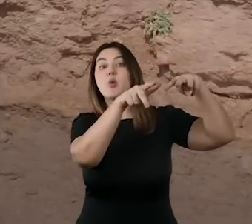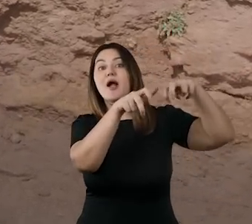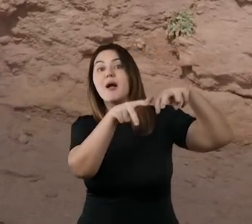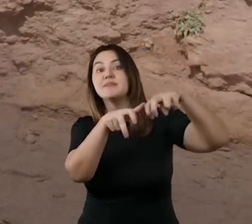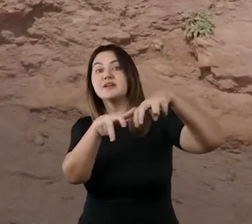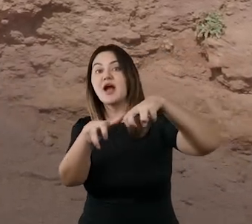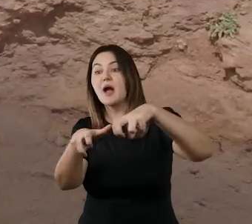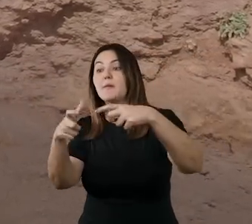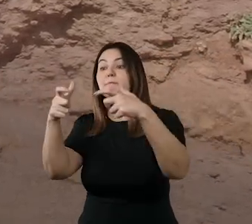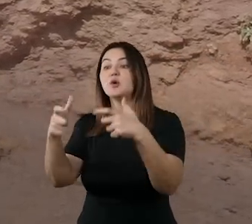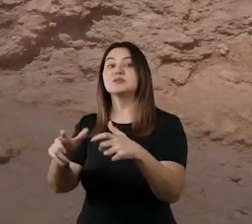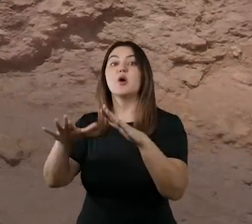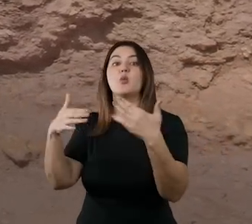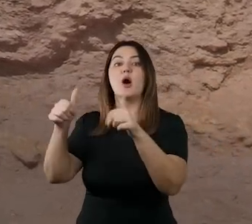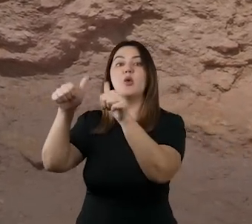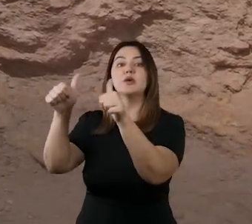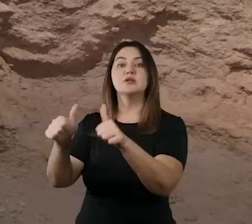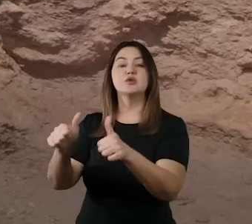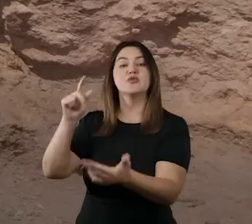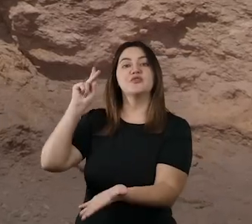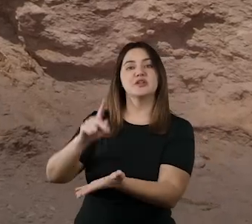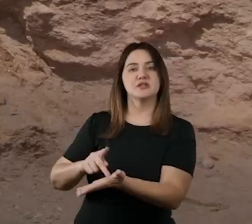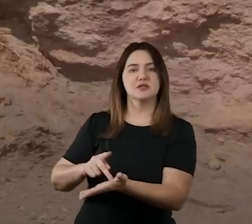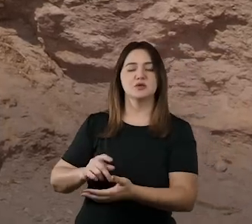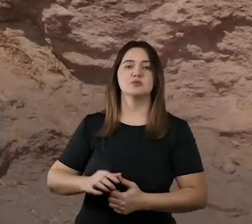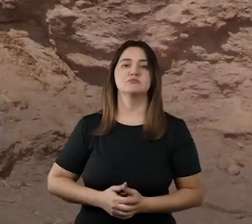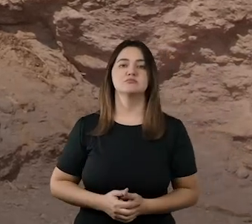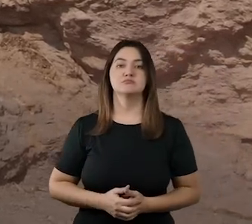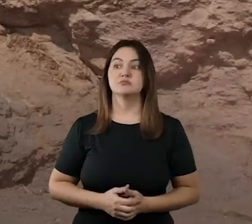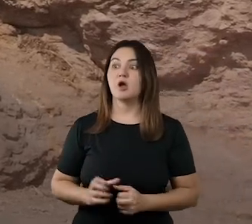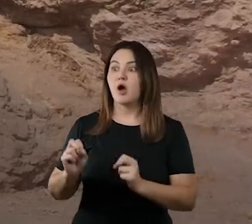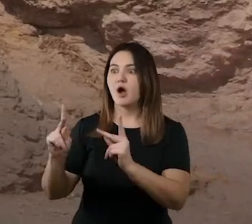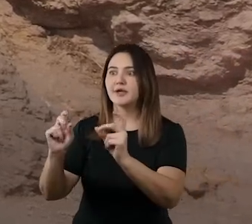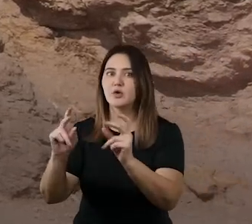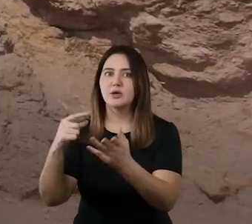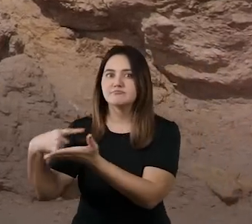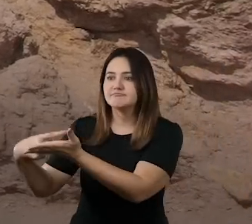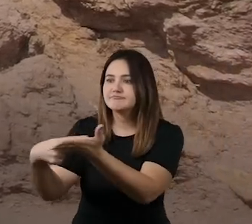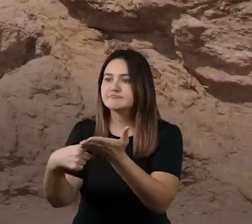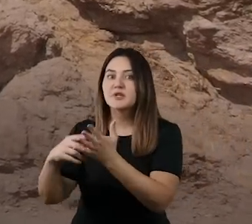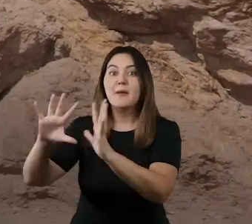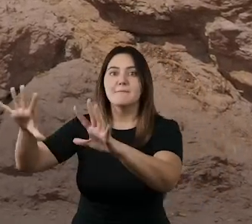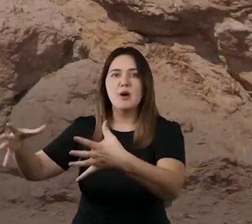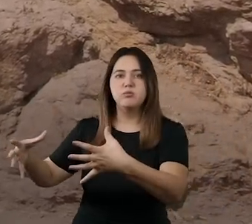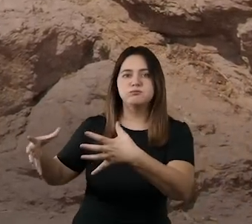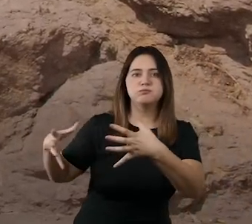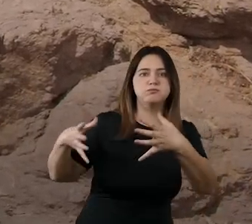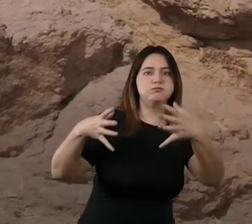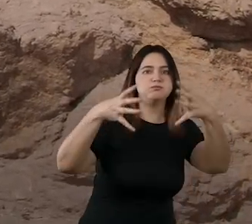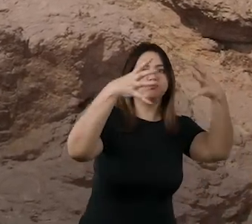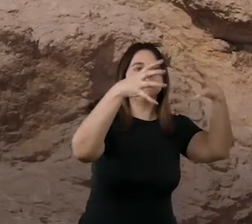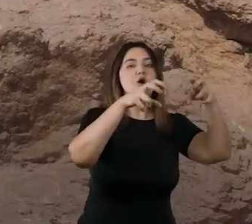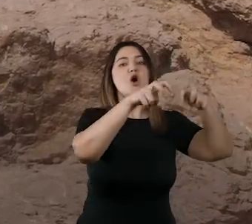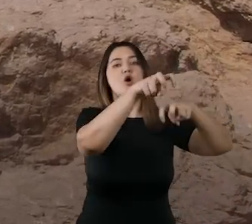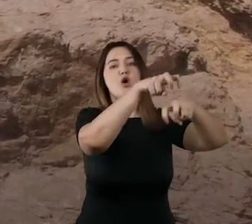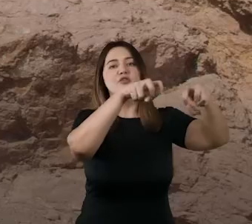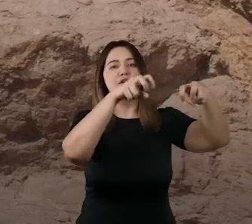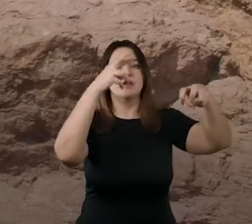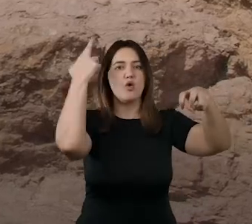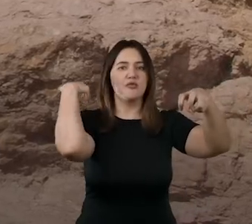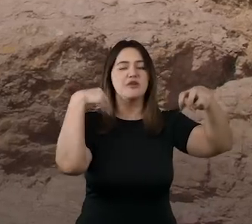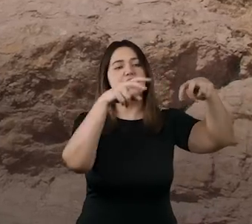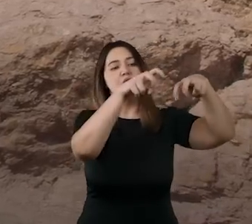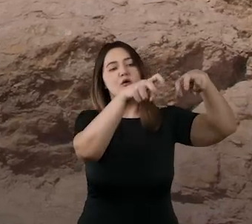ser adorado. E eles fizeram isso, soltaram várias ovelhas dali sem que ninguém as conduzisse. Elas desceram pela rocha, por